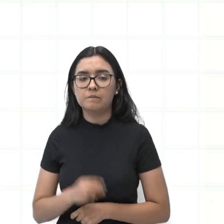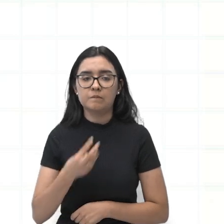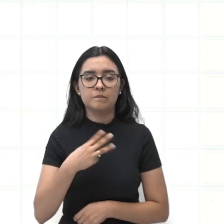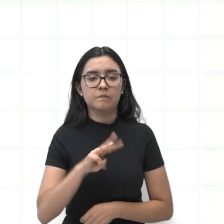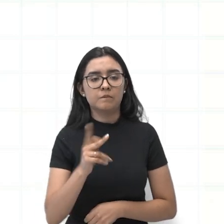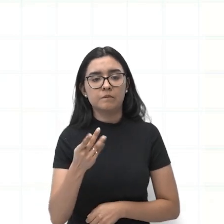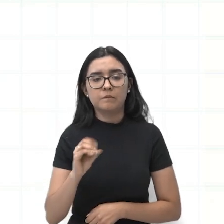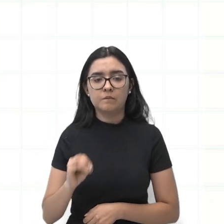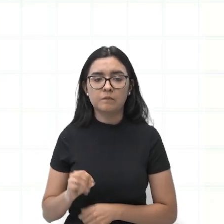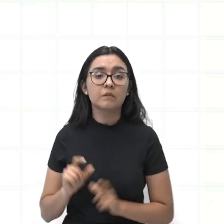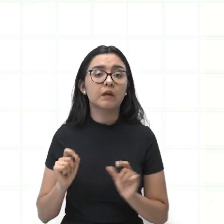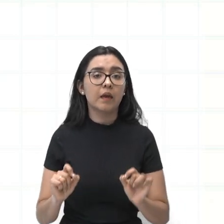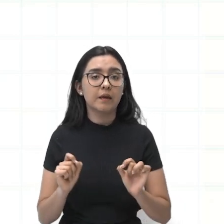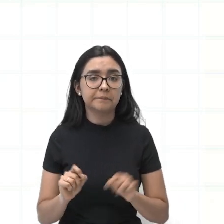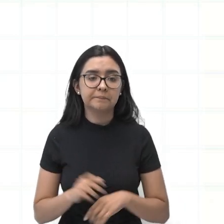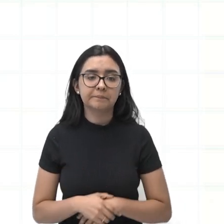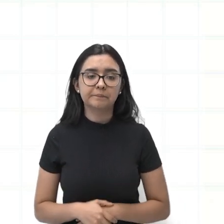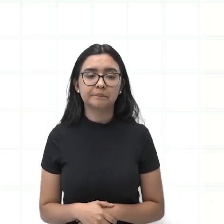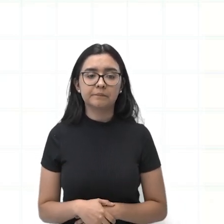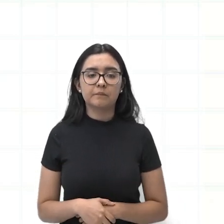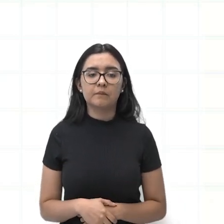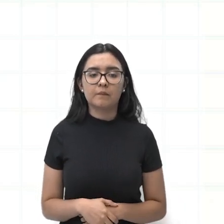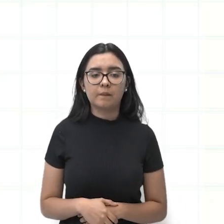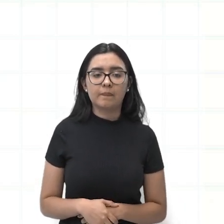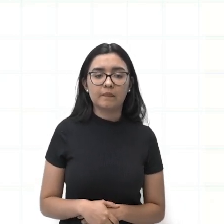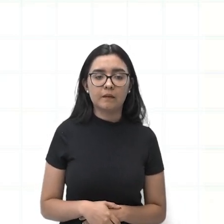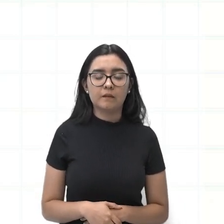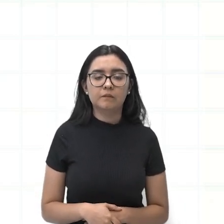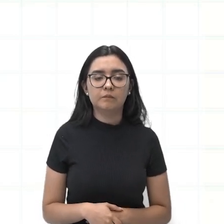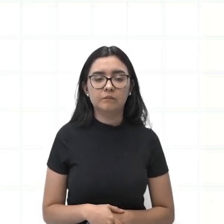por último, who é quem?